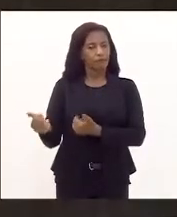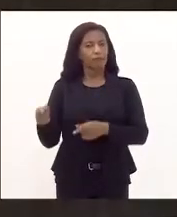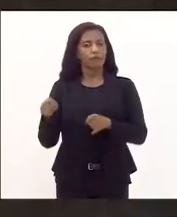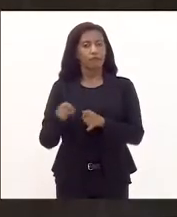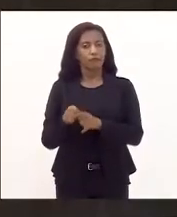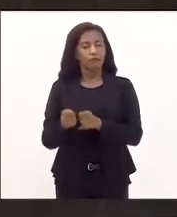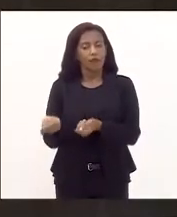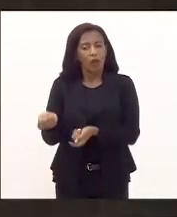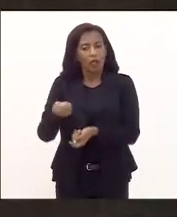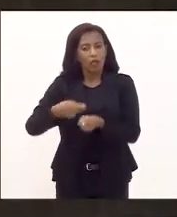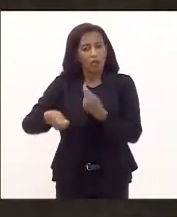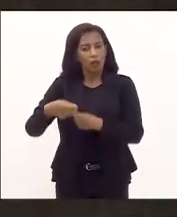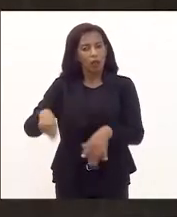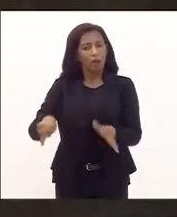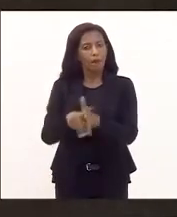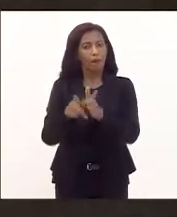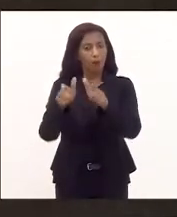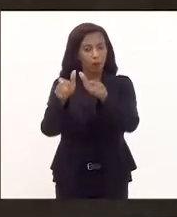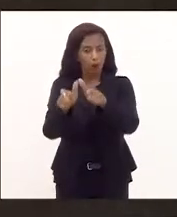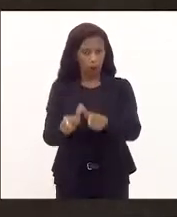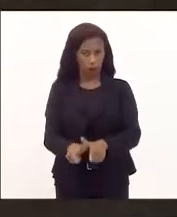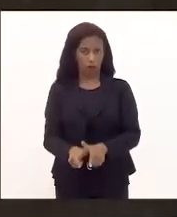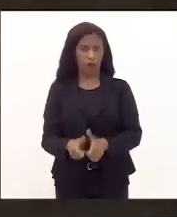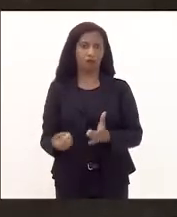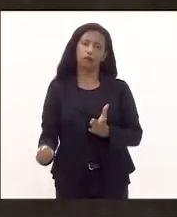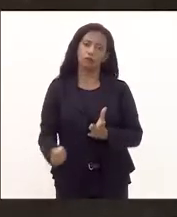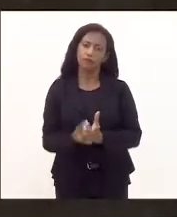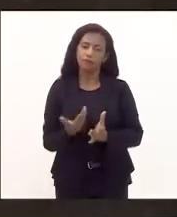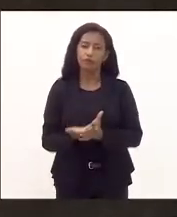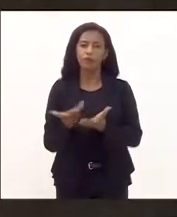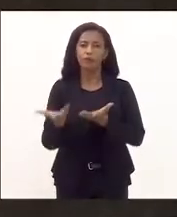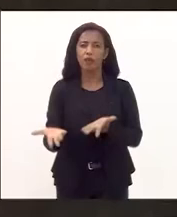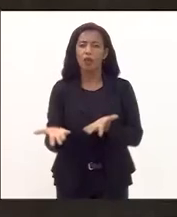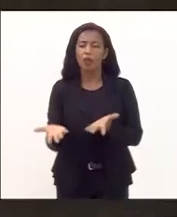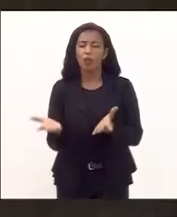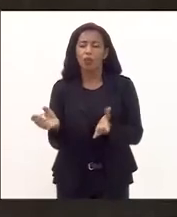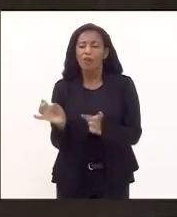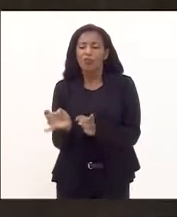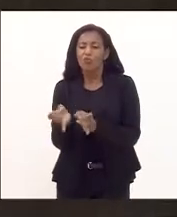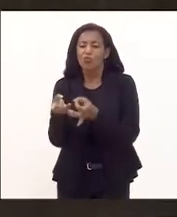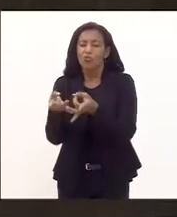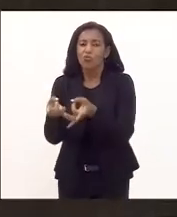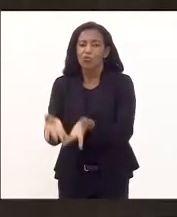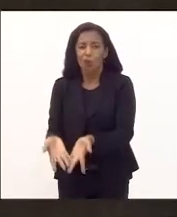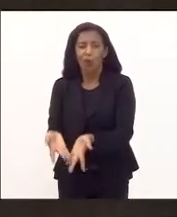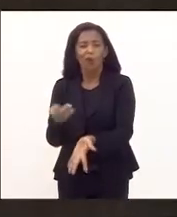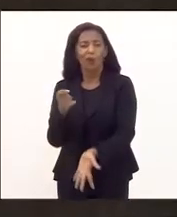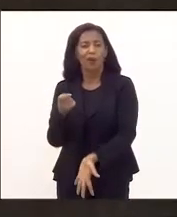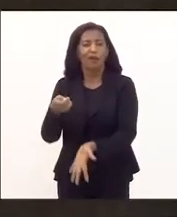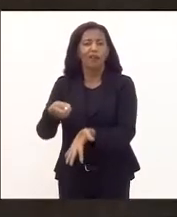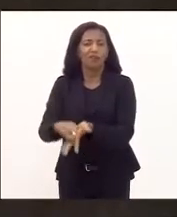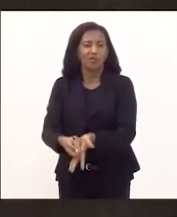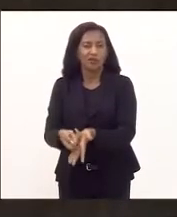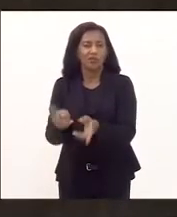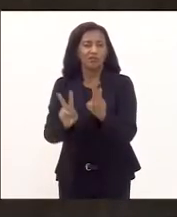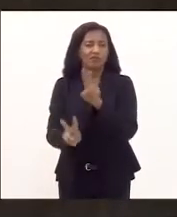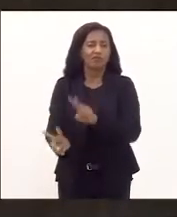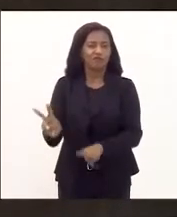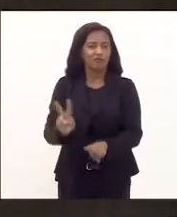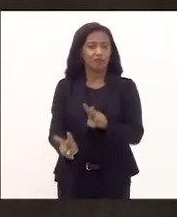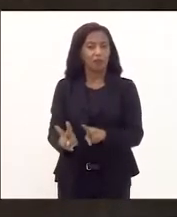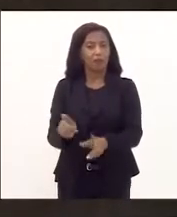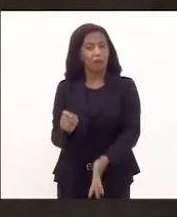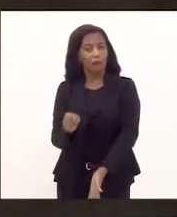para os negócios locais. Então, iniciativas como essa não são só para garantir a visibilidade, mas